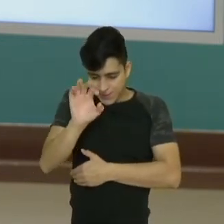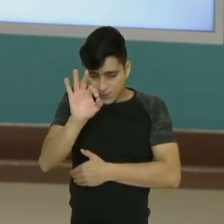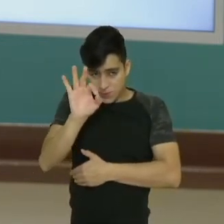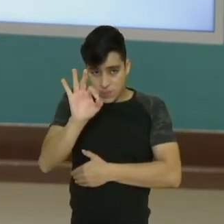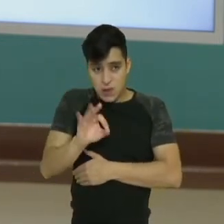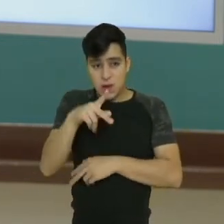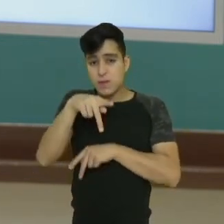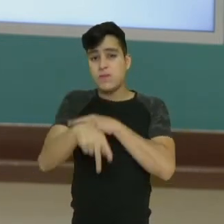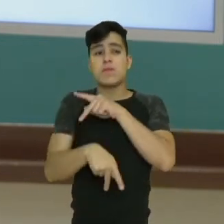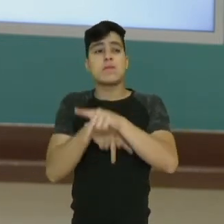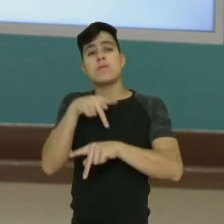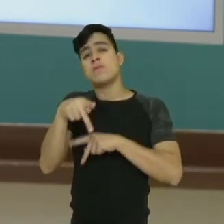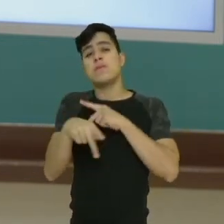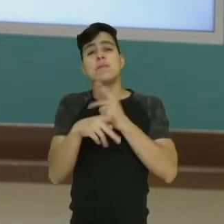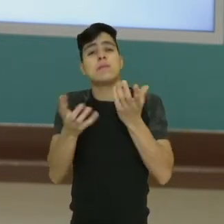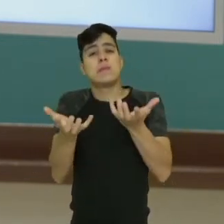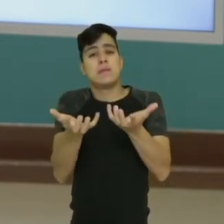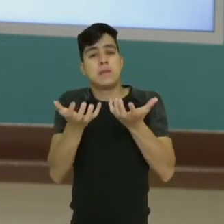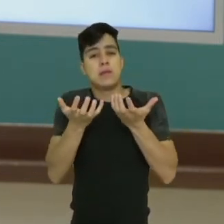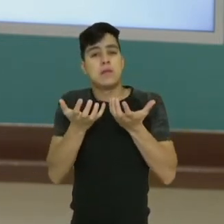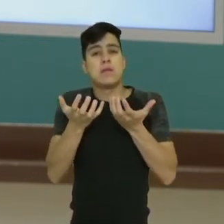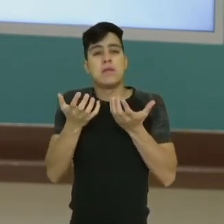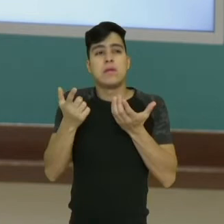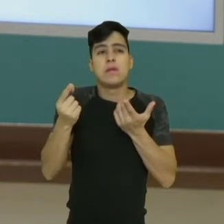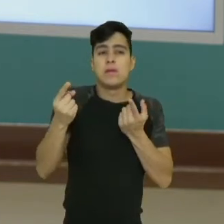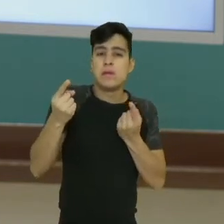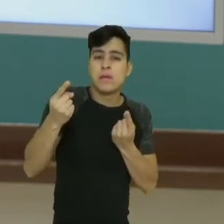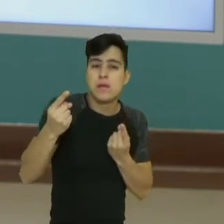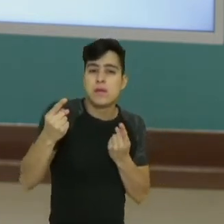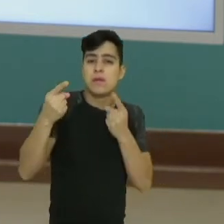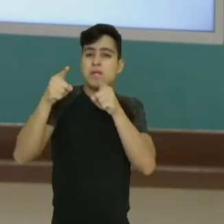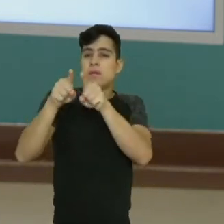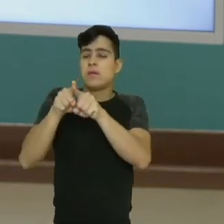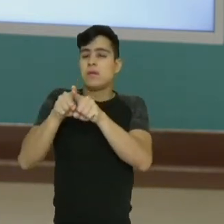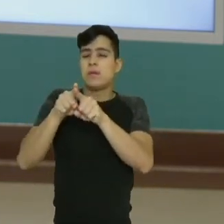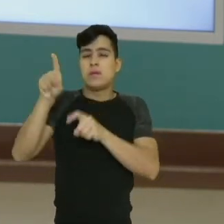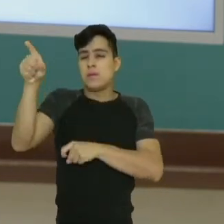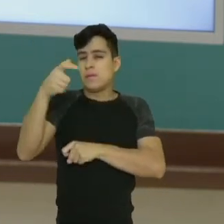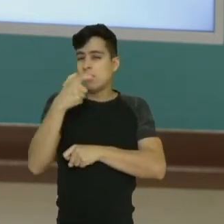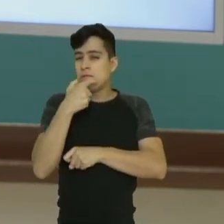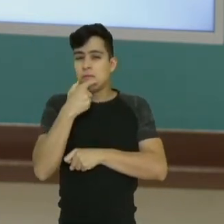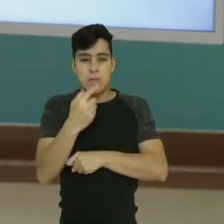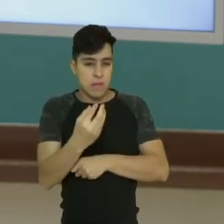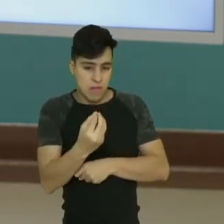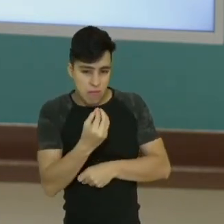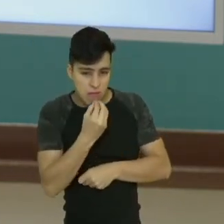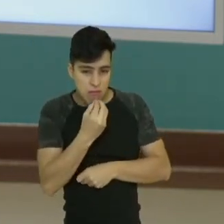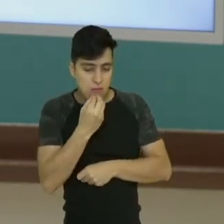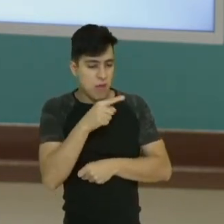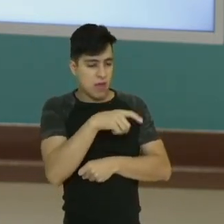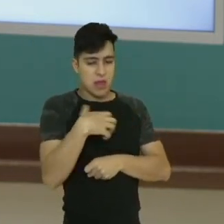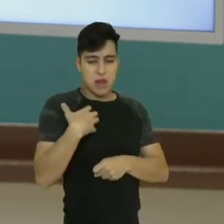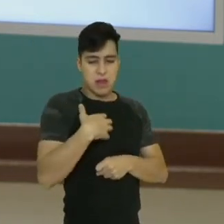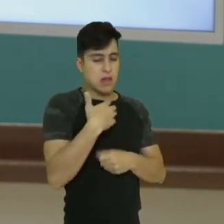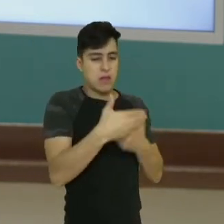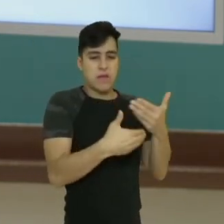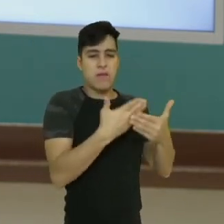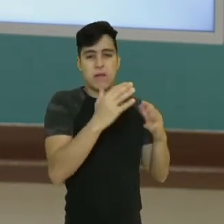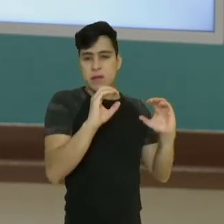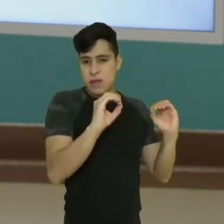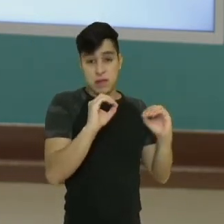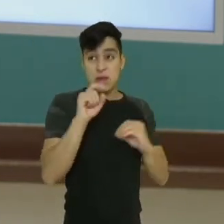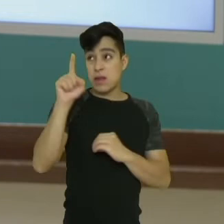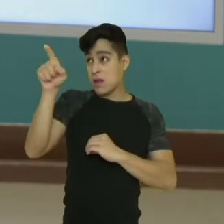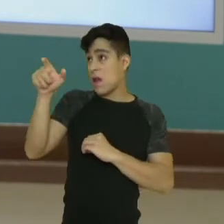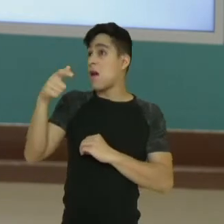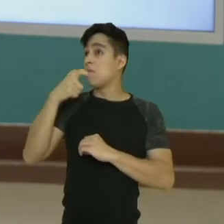98,8% da população quis ficar ainda sob o domínio do Reino Unido. Claro, né, já que a Argentina é um país subdesenvolvido e o Reino Unido é